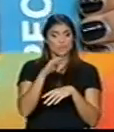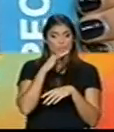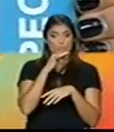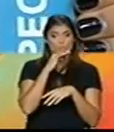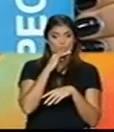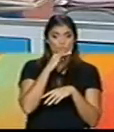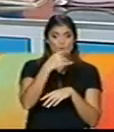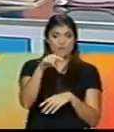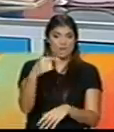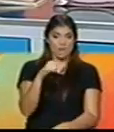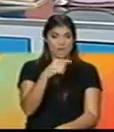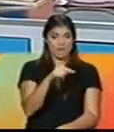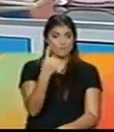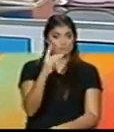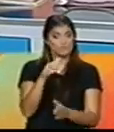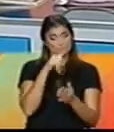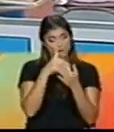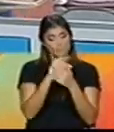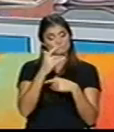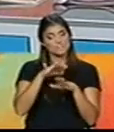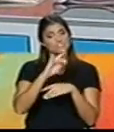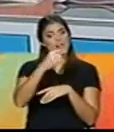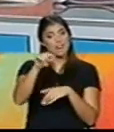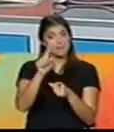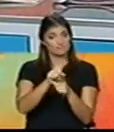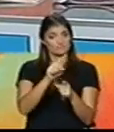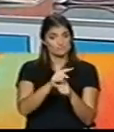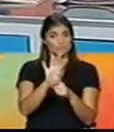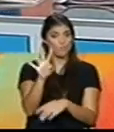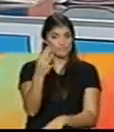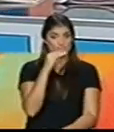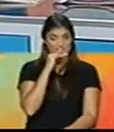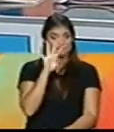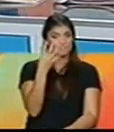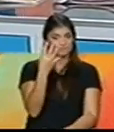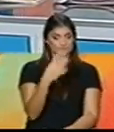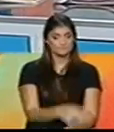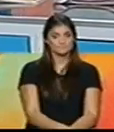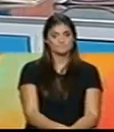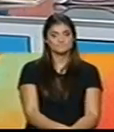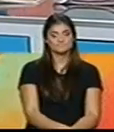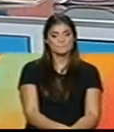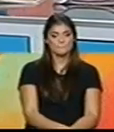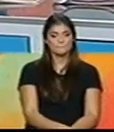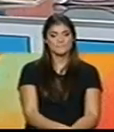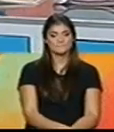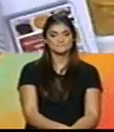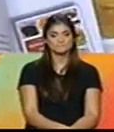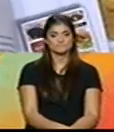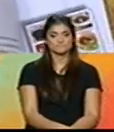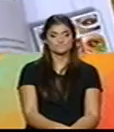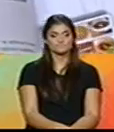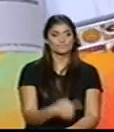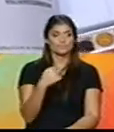outros estão lá todos ainda. Ainda são alguns. São quatro. E então, eu vou